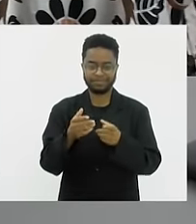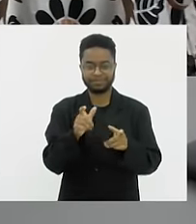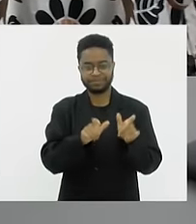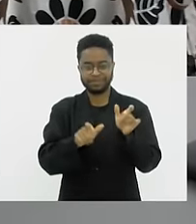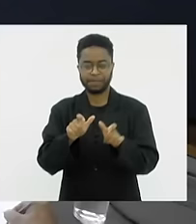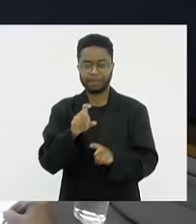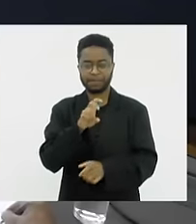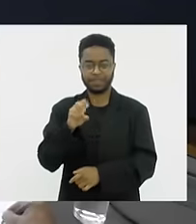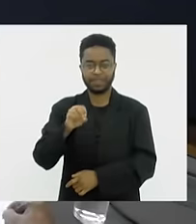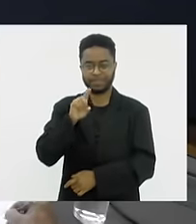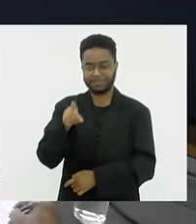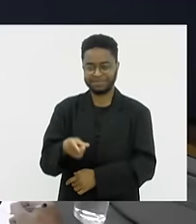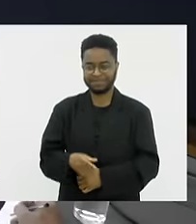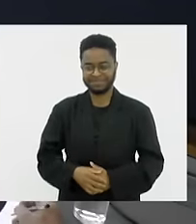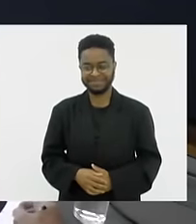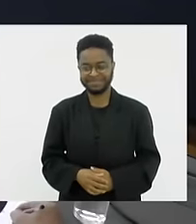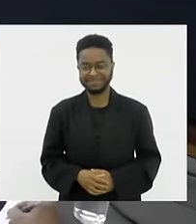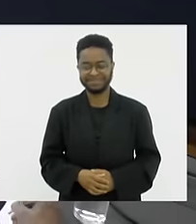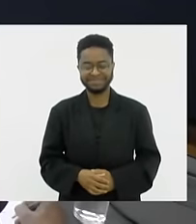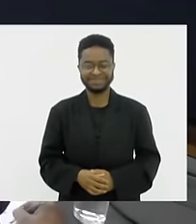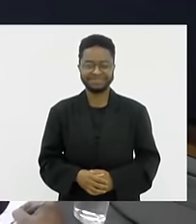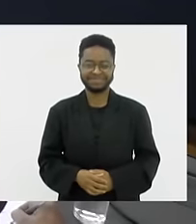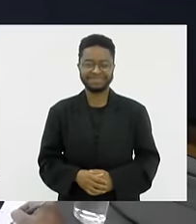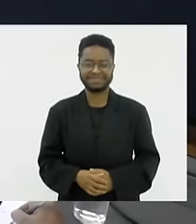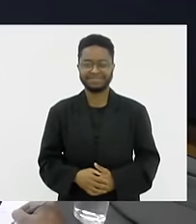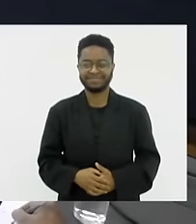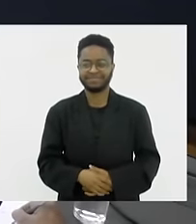mil mensal. Sim.